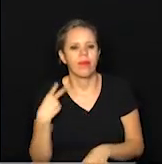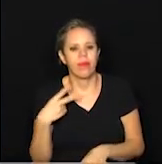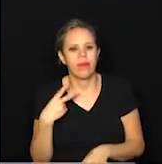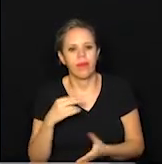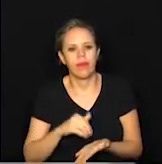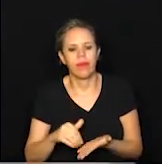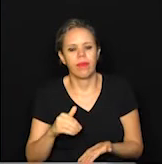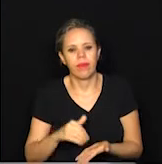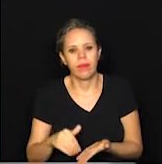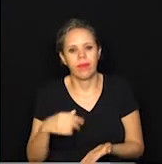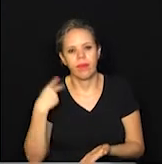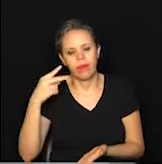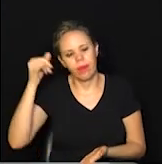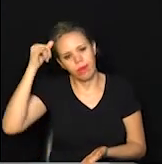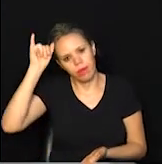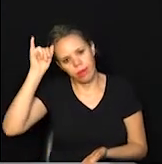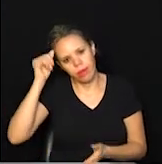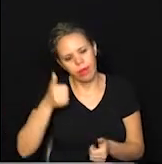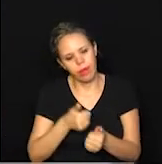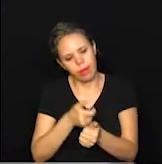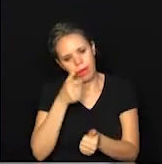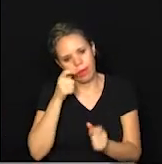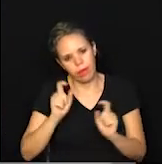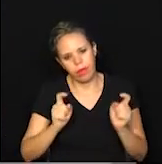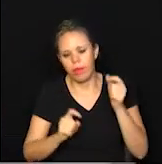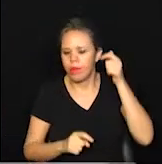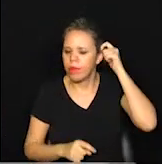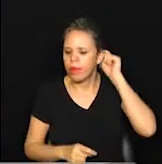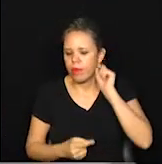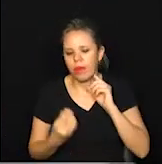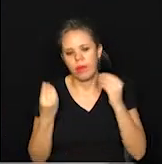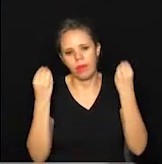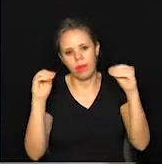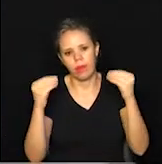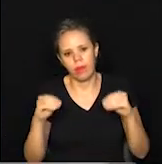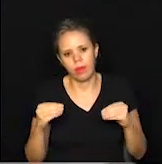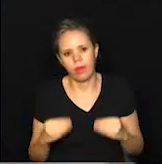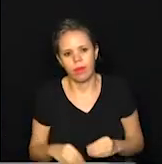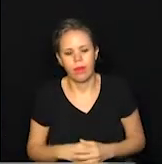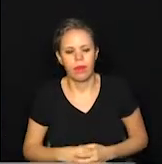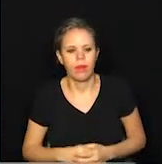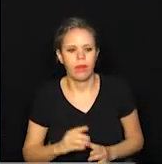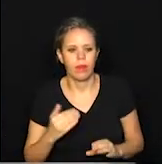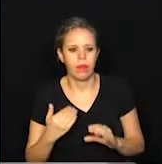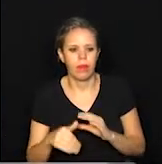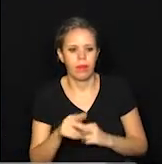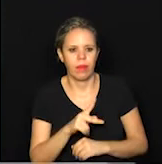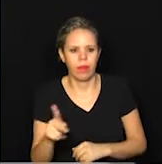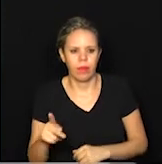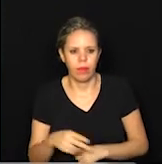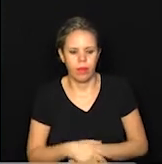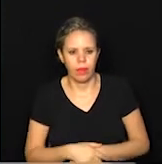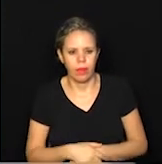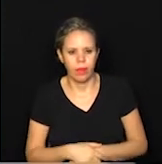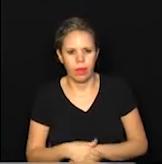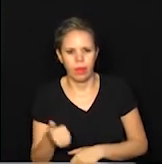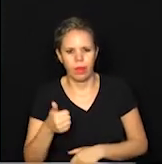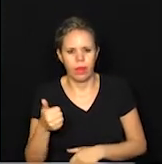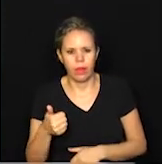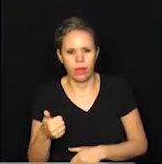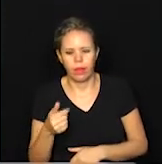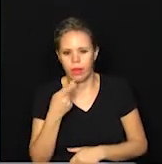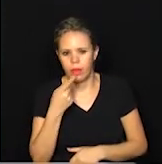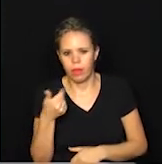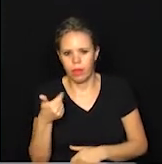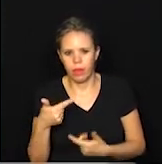né? A Denise, acompanhando a reunião, a gente coloca as assinaturas e envia ao presidente imediatamente. Então, esse é o primeiro ponto. Já vou falar do